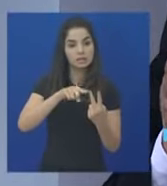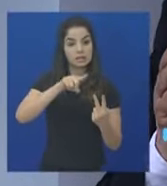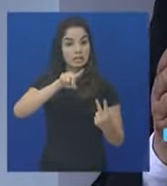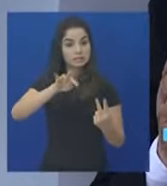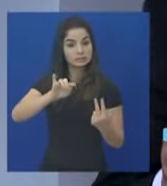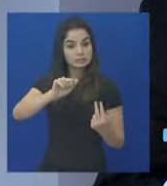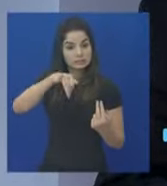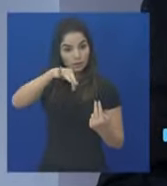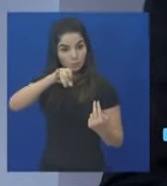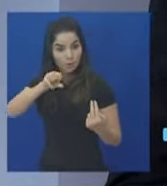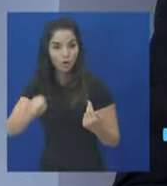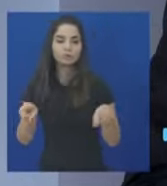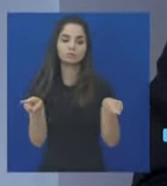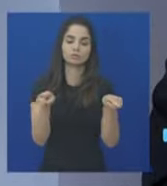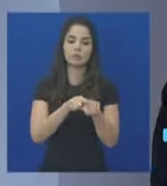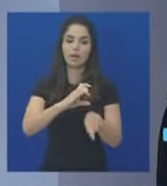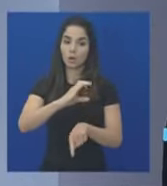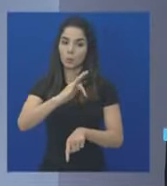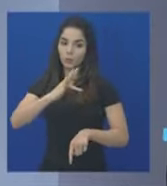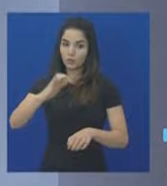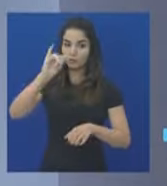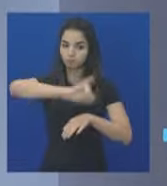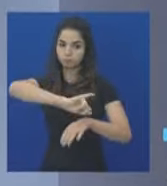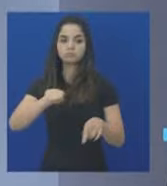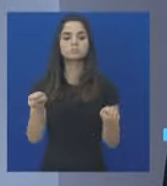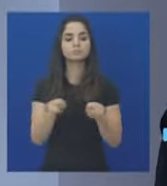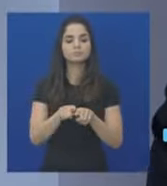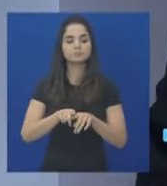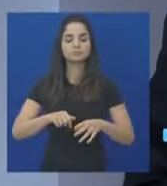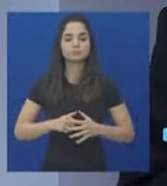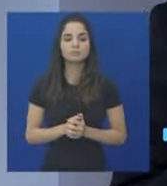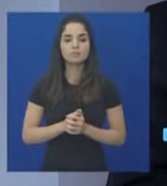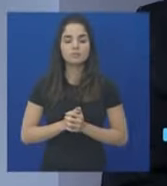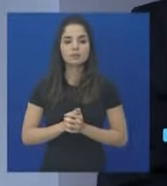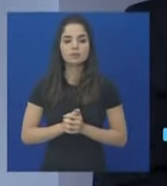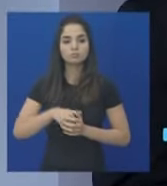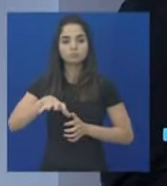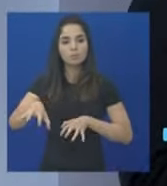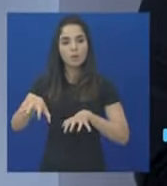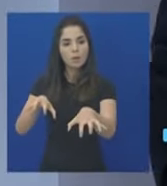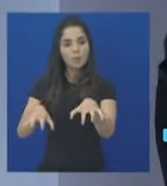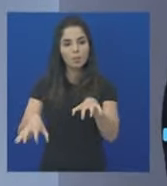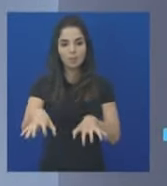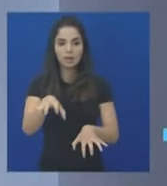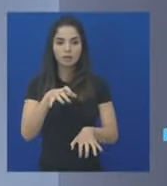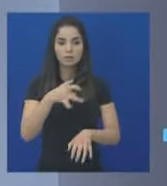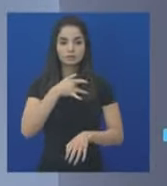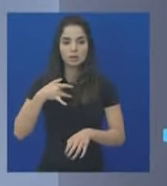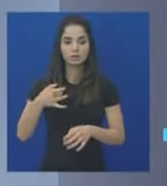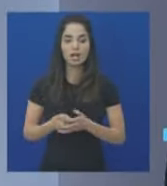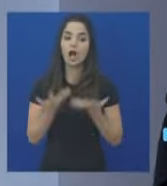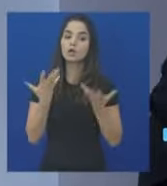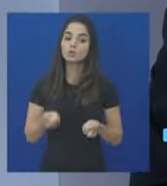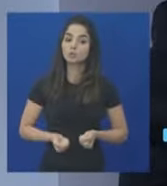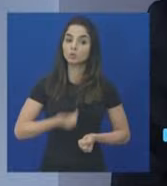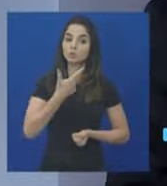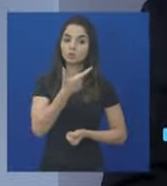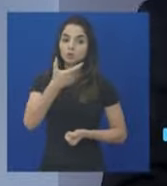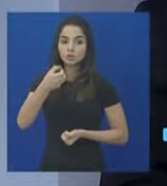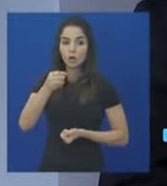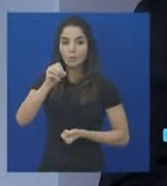outra no Parque Burle. Além disso, descentralizamos a saúde. Quando eu assumi em 2005, nós só